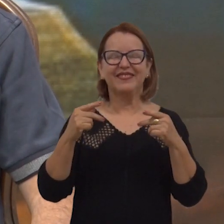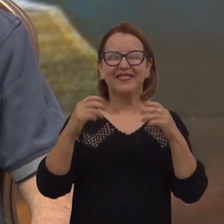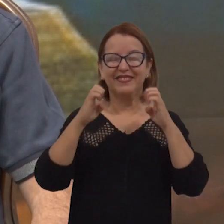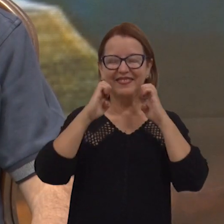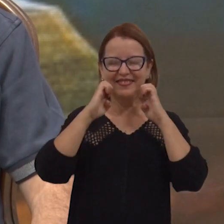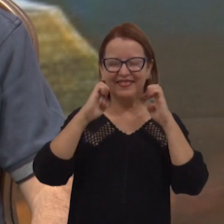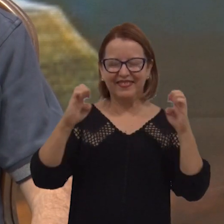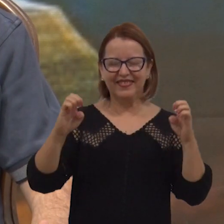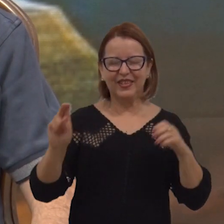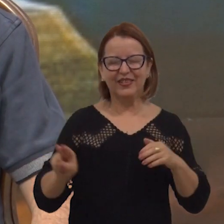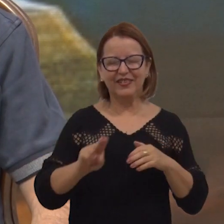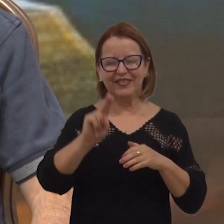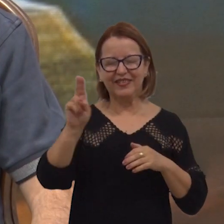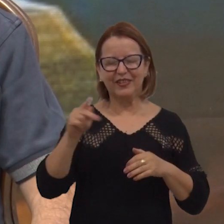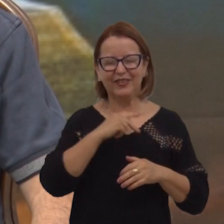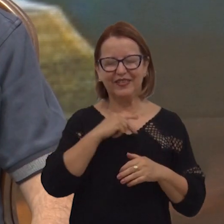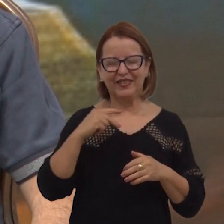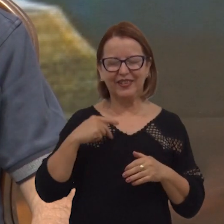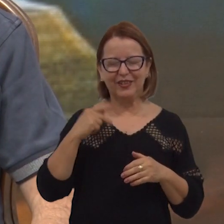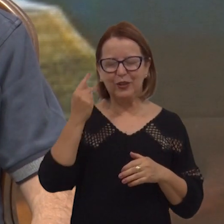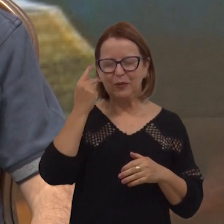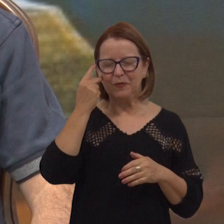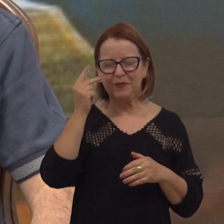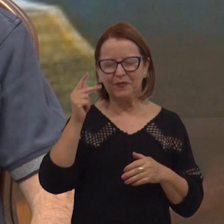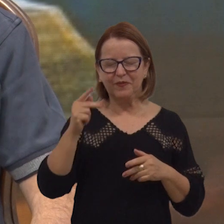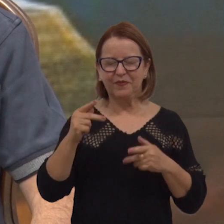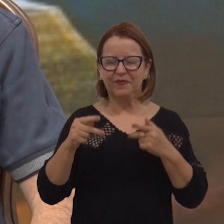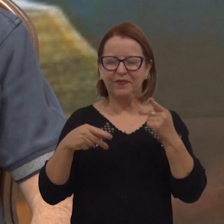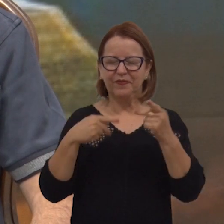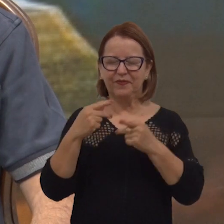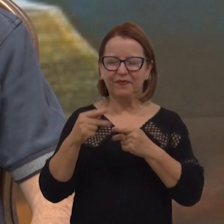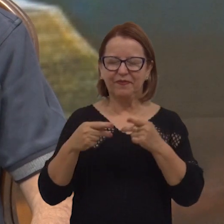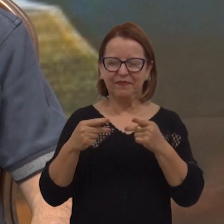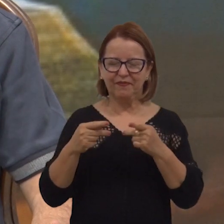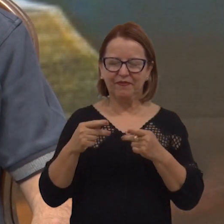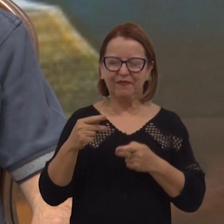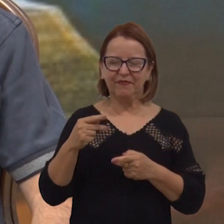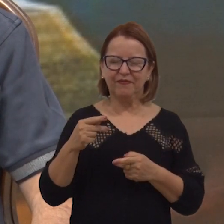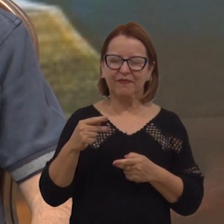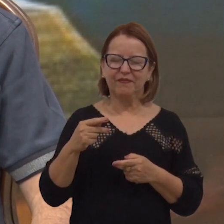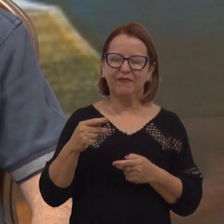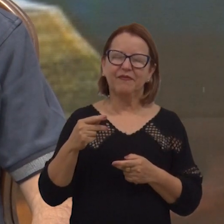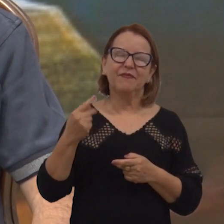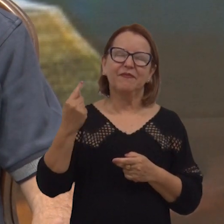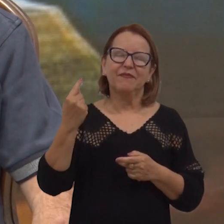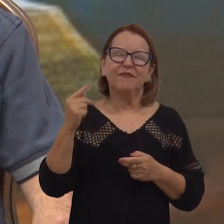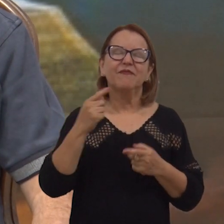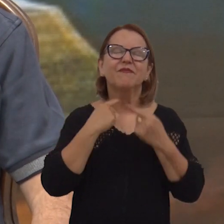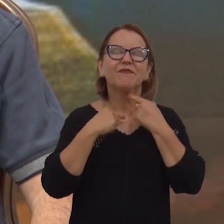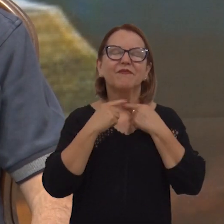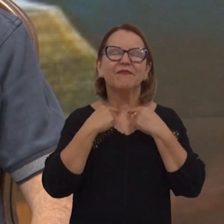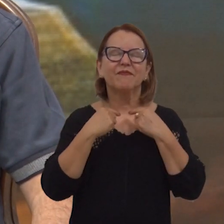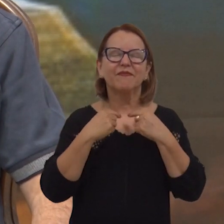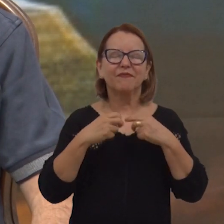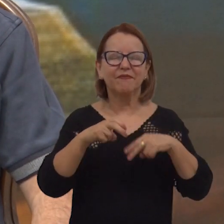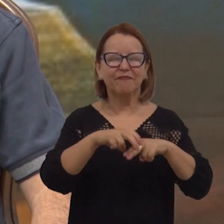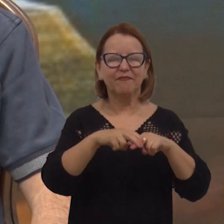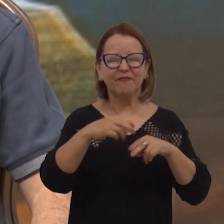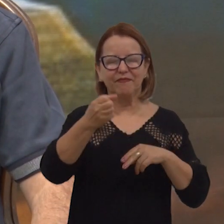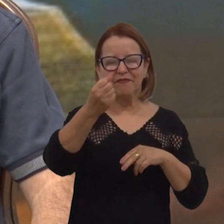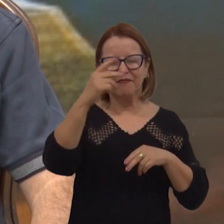Senhor. Usa o pastor Maurício para que ele fale conforme a tua vontade, conforme o teu